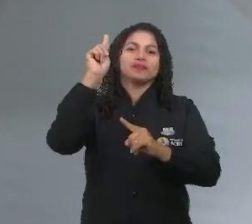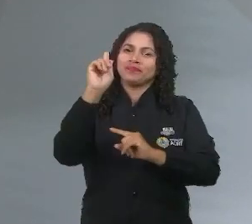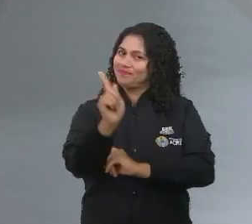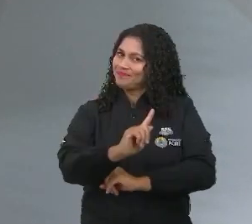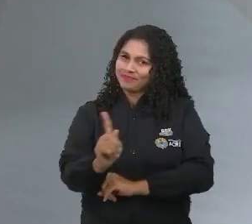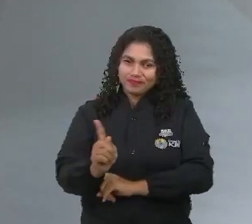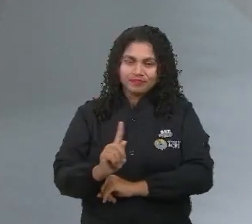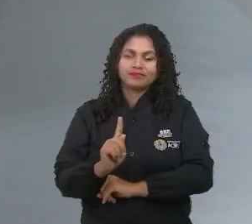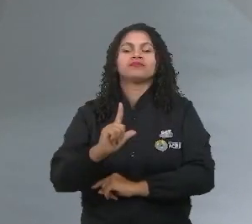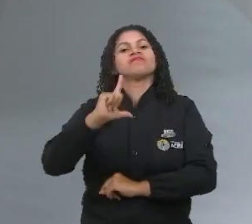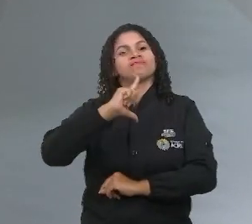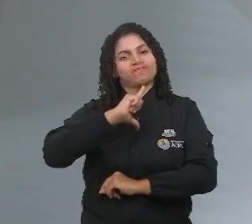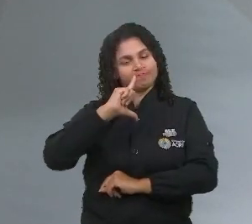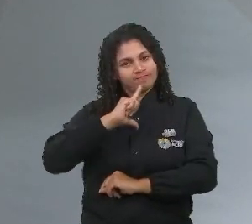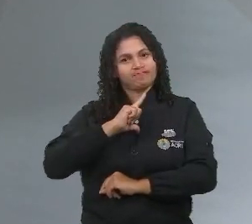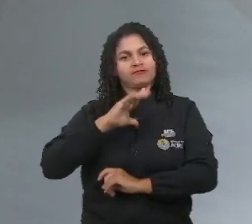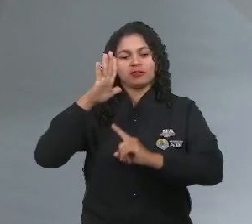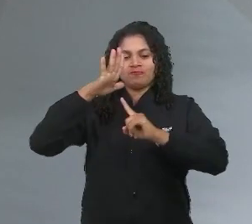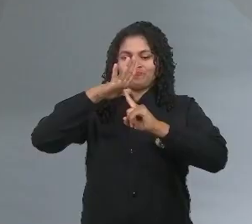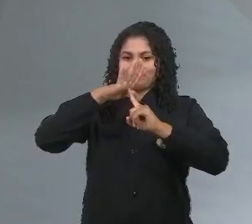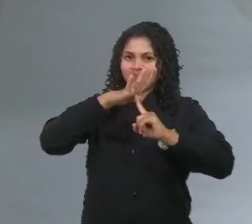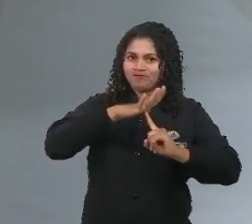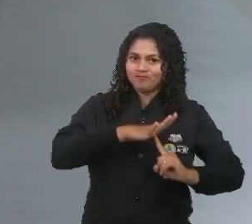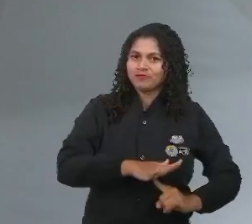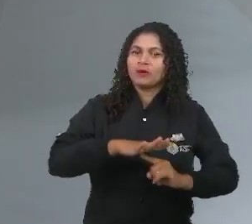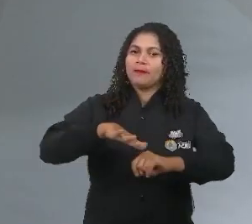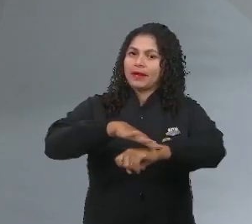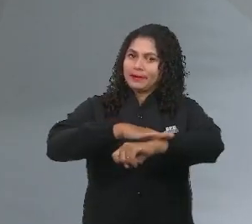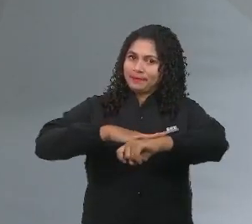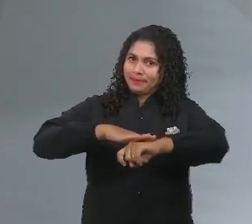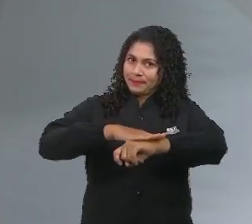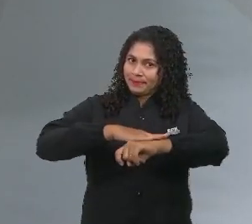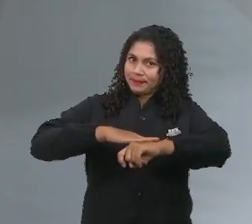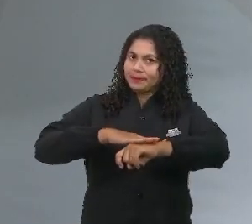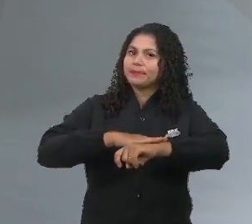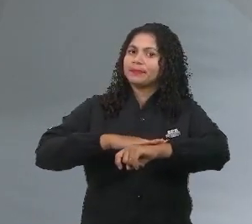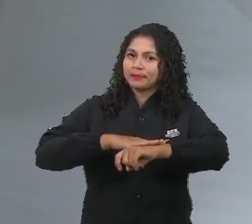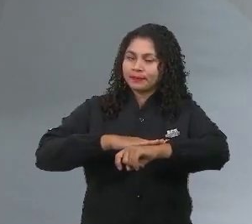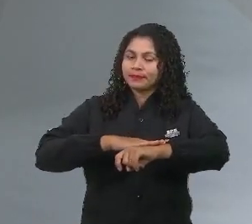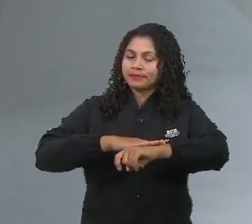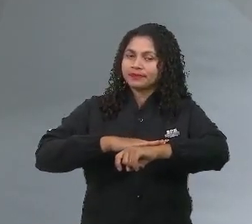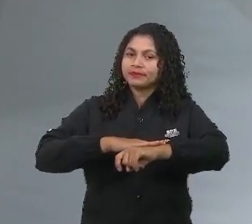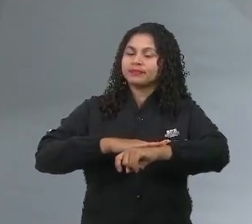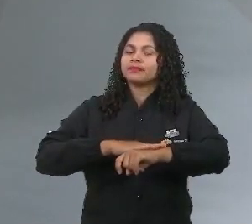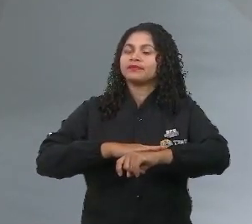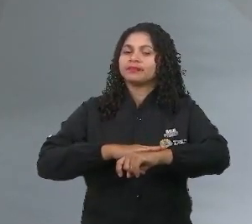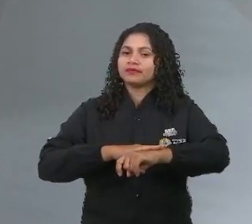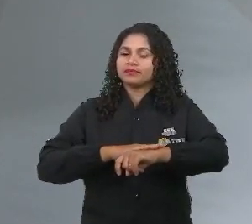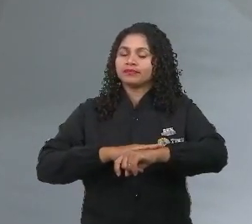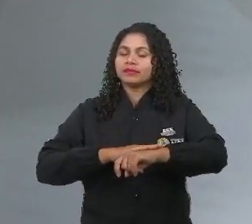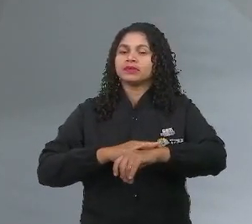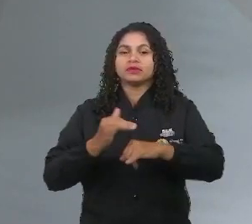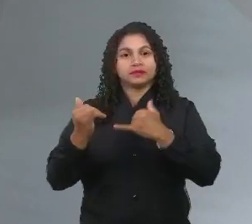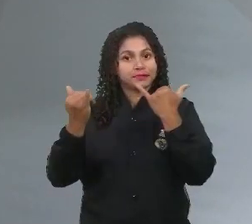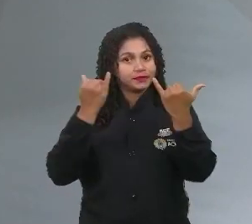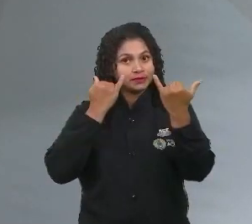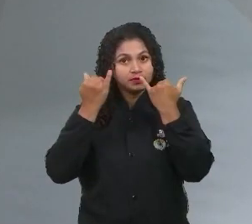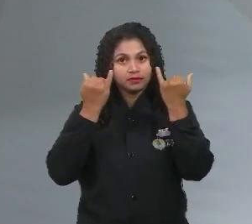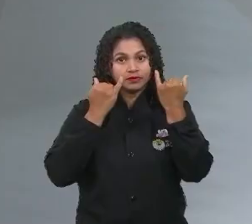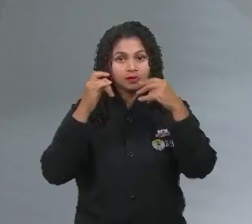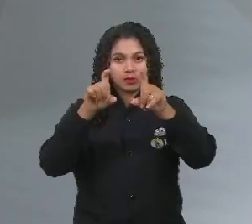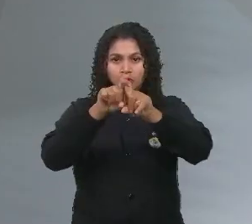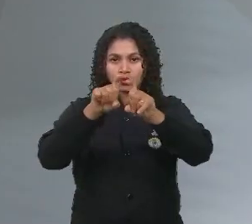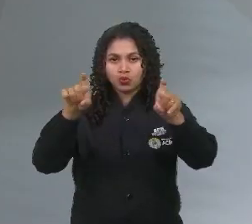uma discriminação racial que, em certa medida, isso também é informado no enunciado da